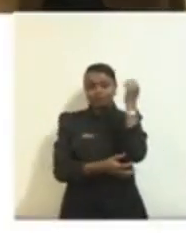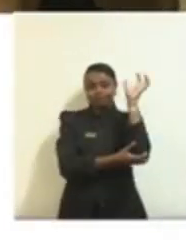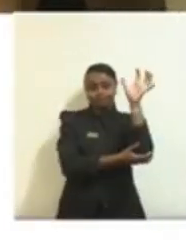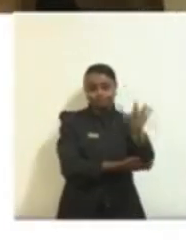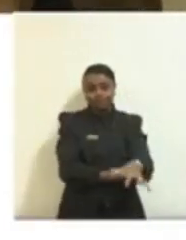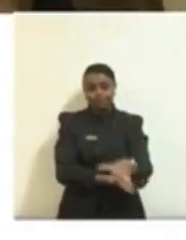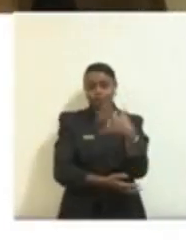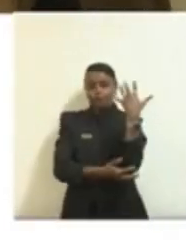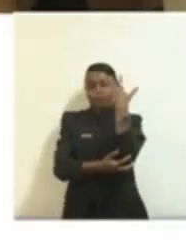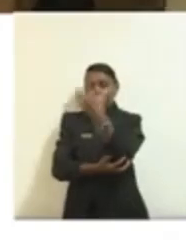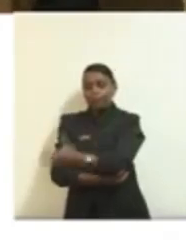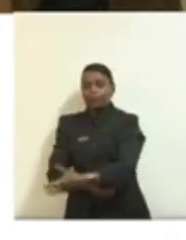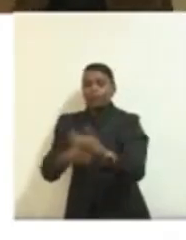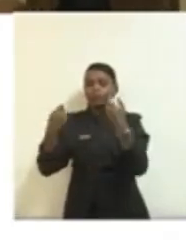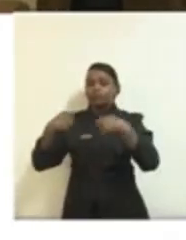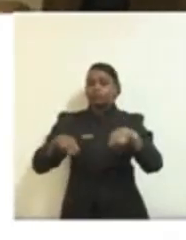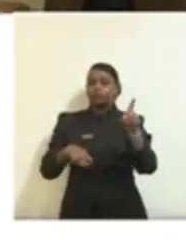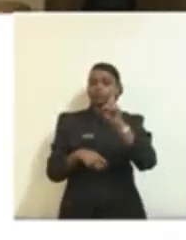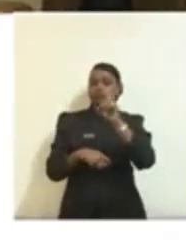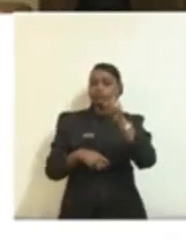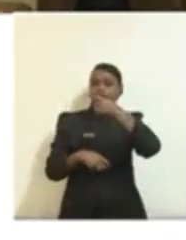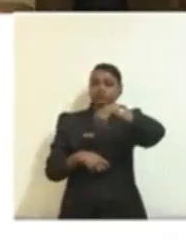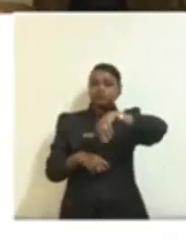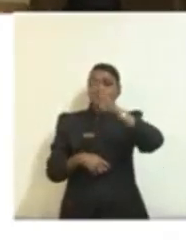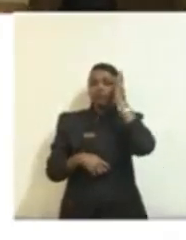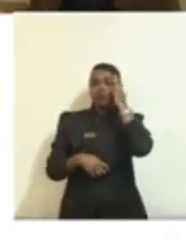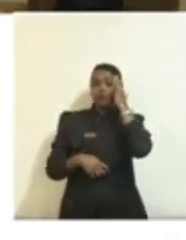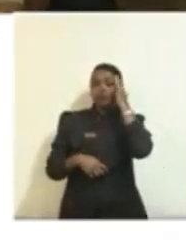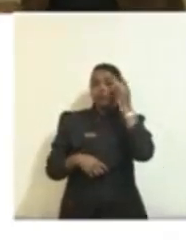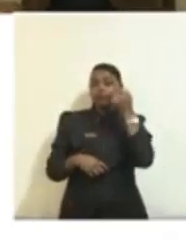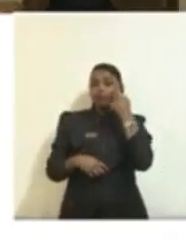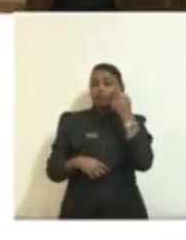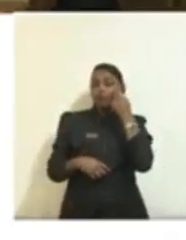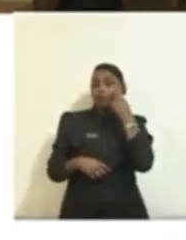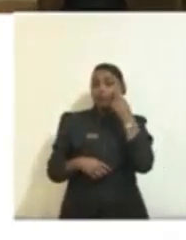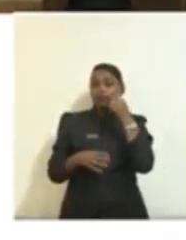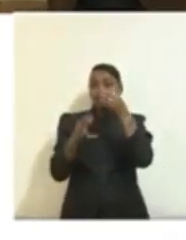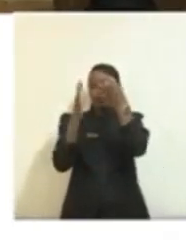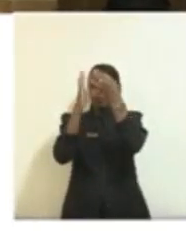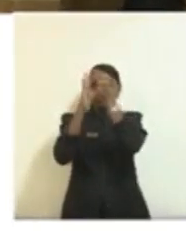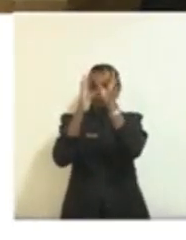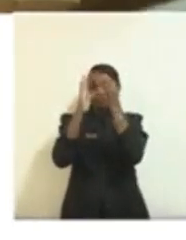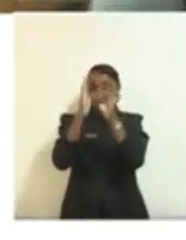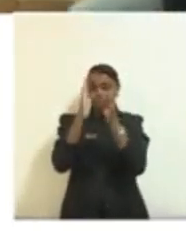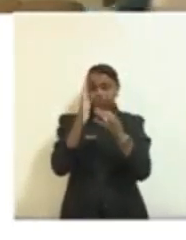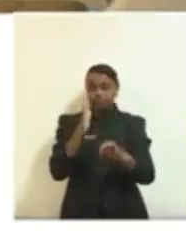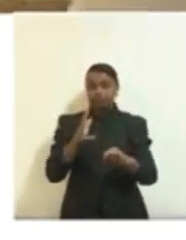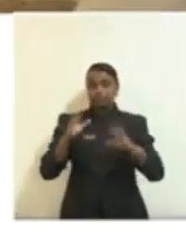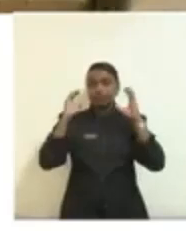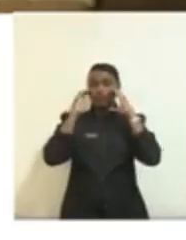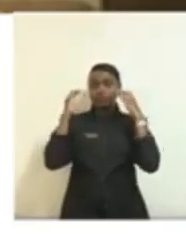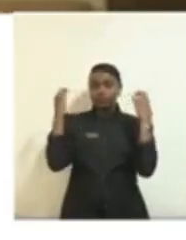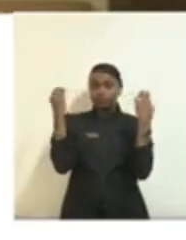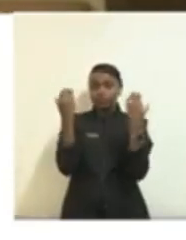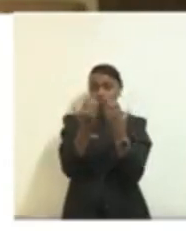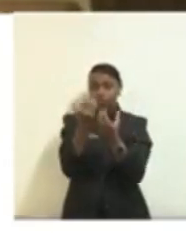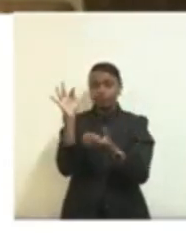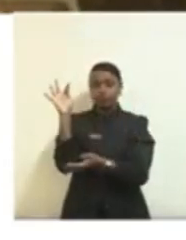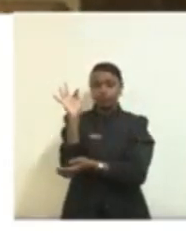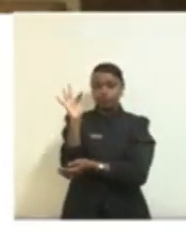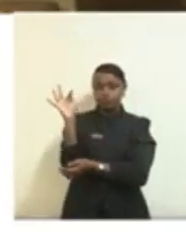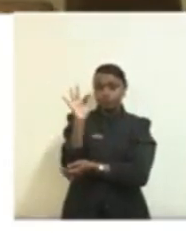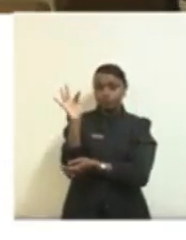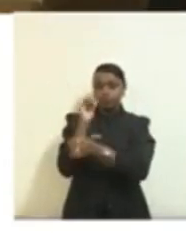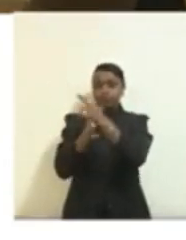argumento na discussão da comissão lá que aprovou o PL 364 na Câmara Federal. Tá?